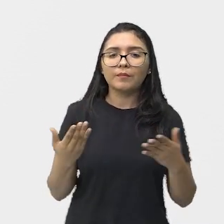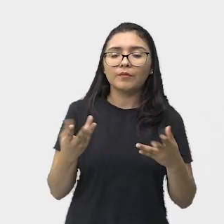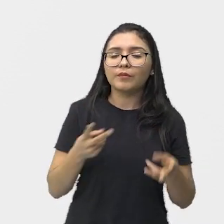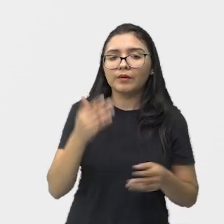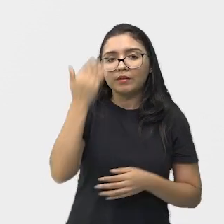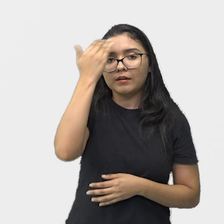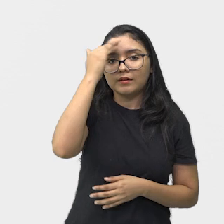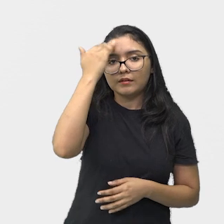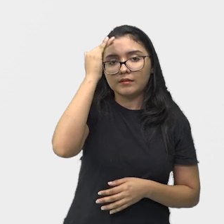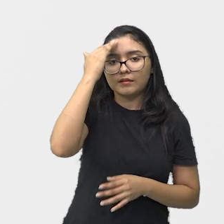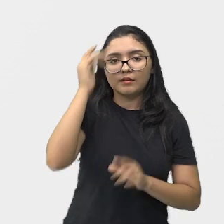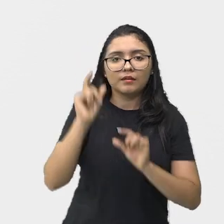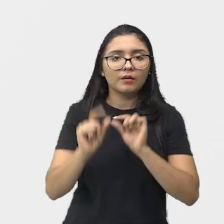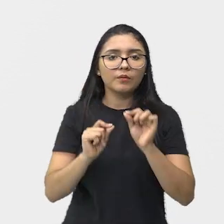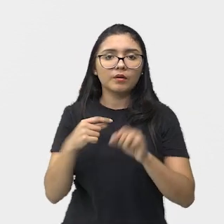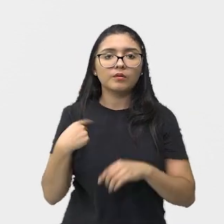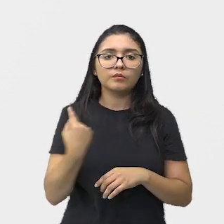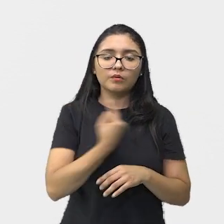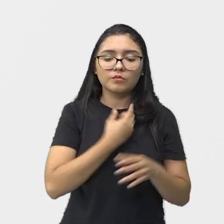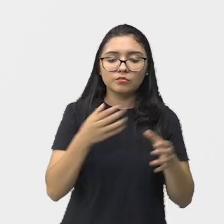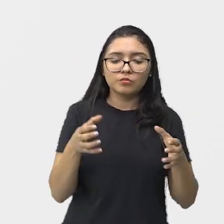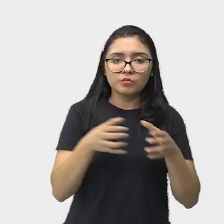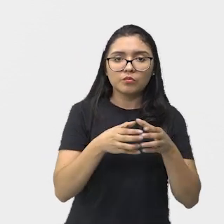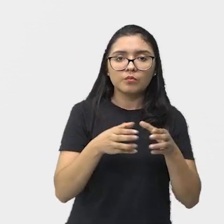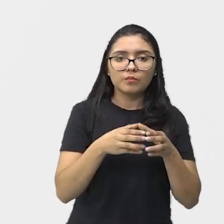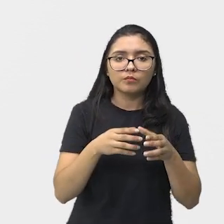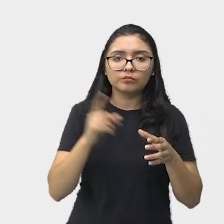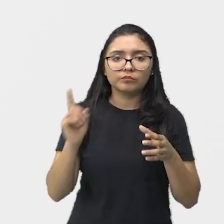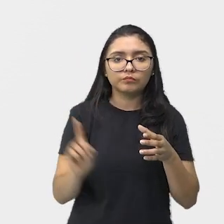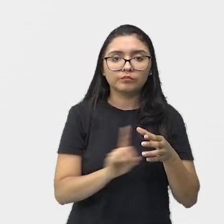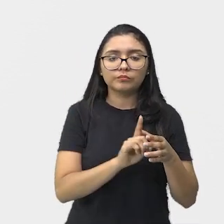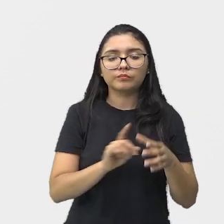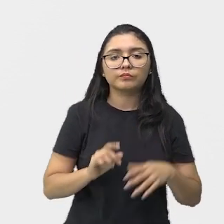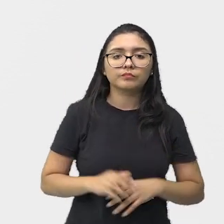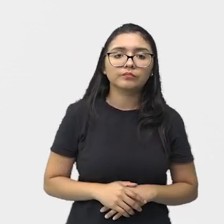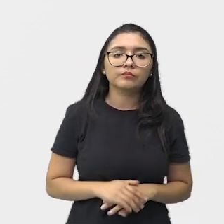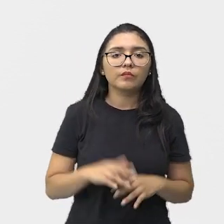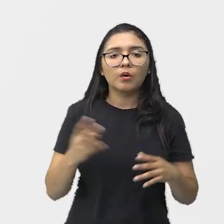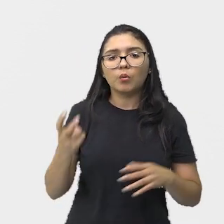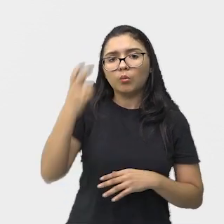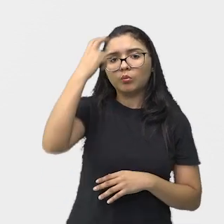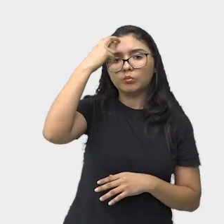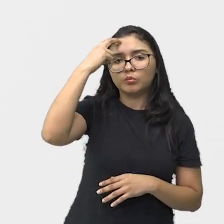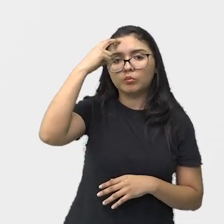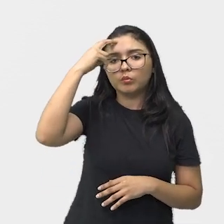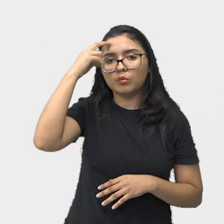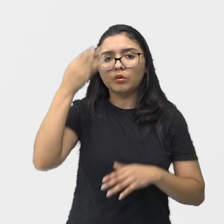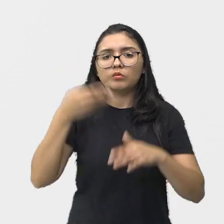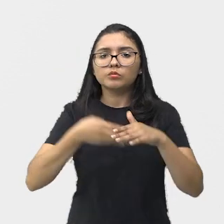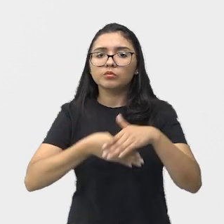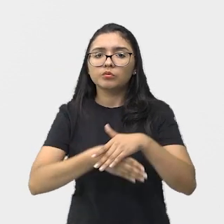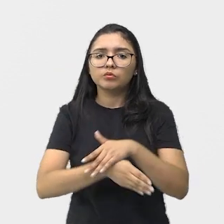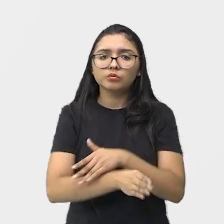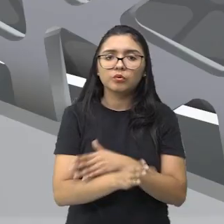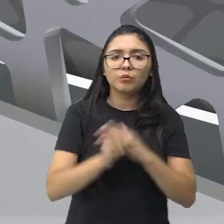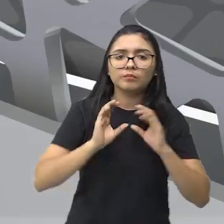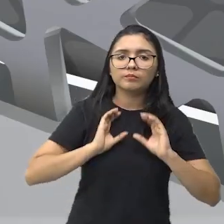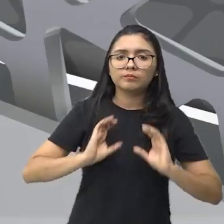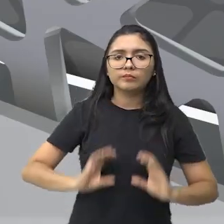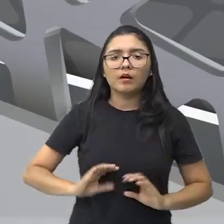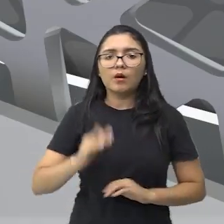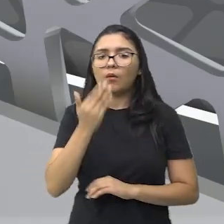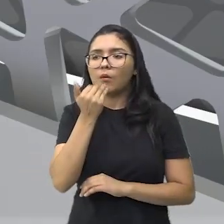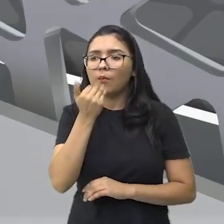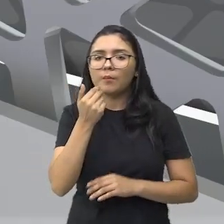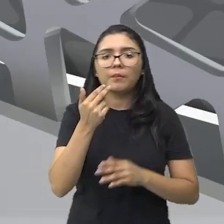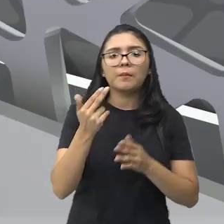miscigenação, que vem dos nossos irmãos indígenas, não é verdade? Aonde a questão da cultura, dos costumes, da